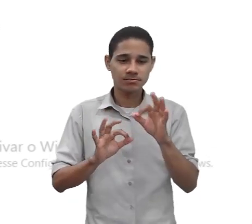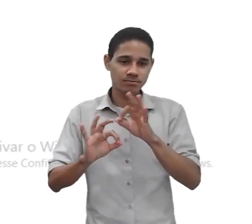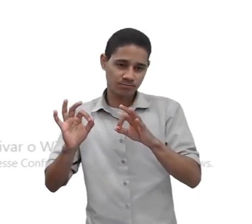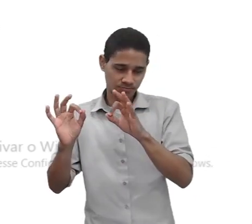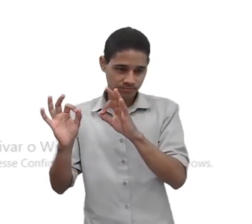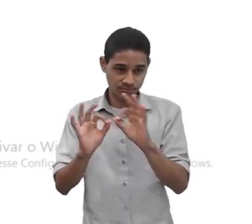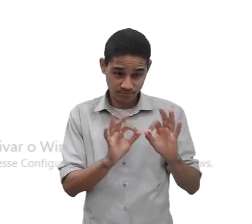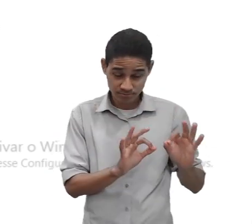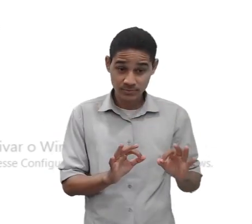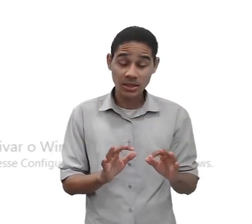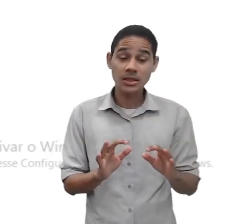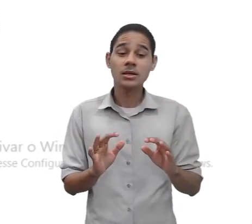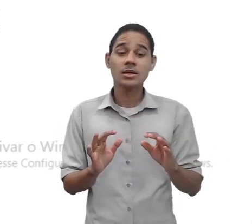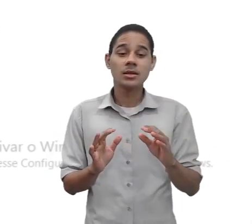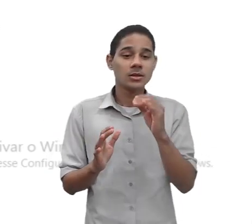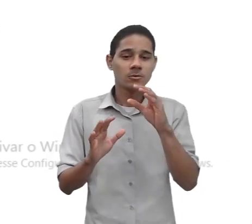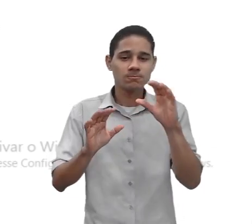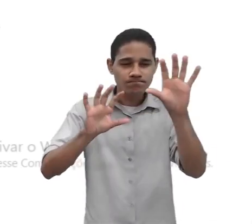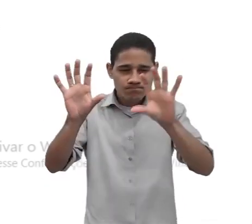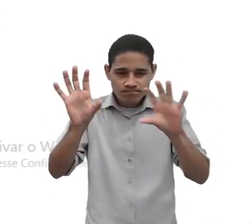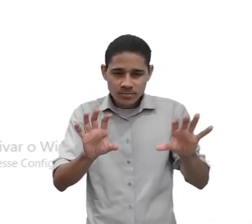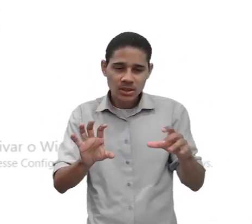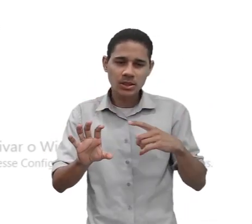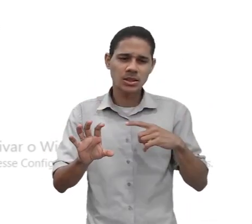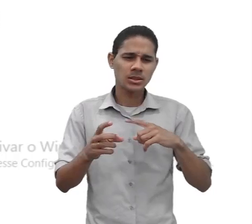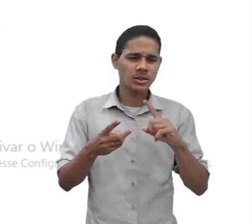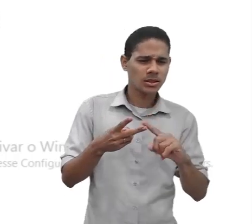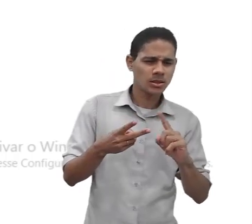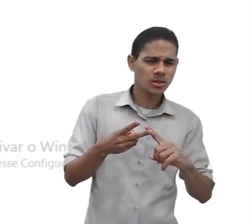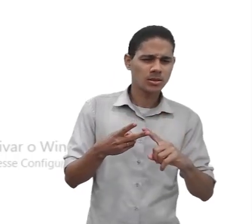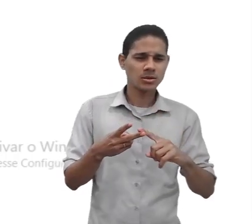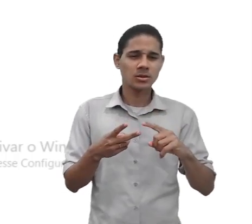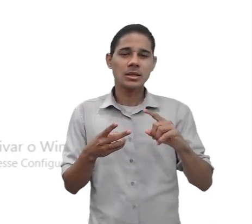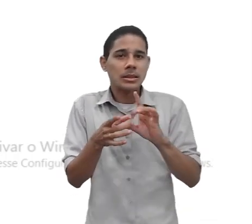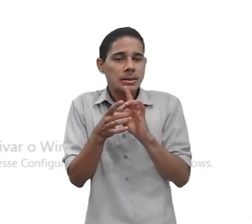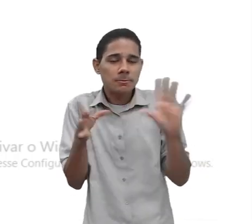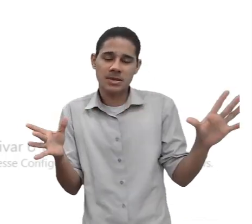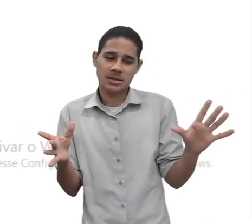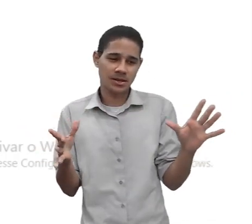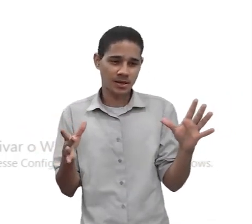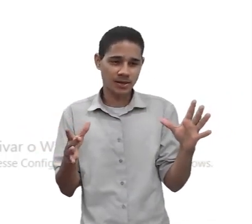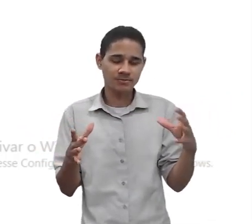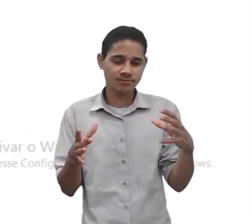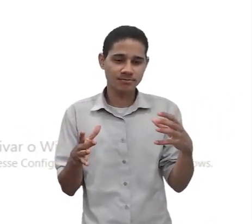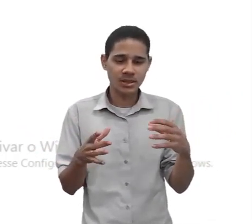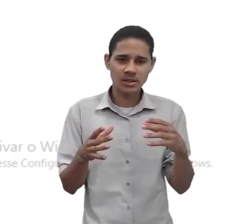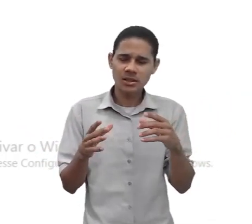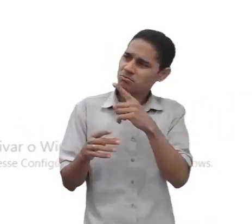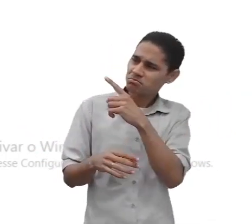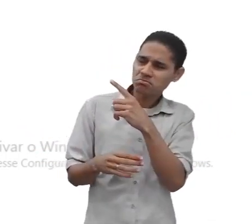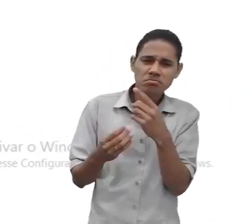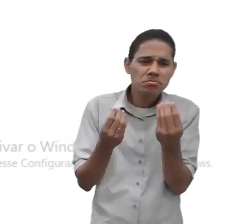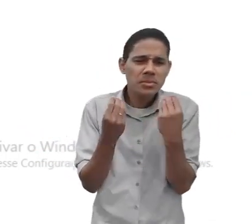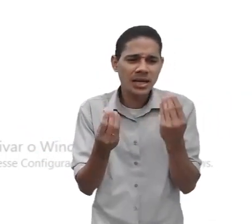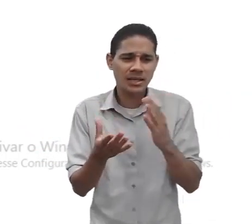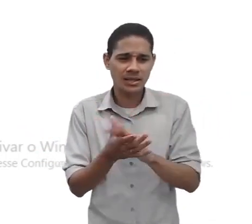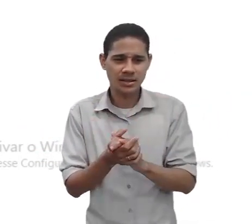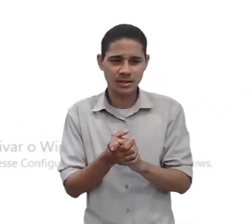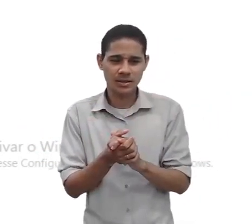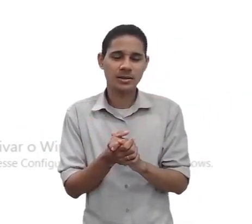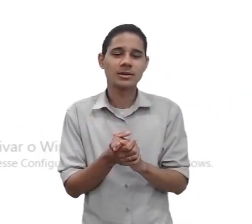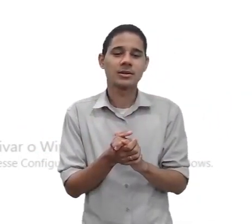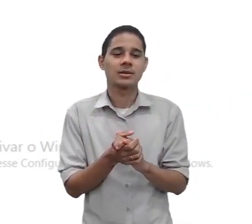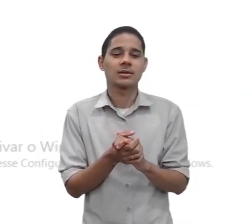fazer. Ela agrega noção, impulsividade e liberdade. E para que serve a aleatoriedade no final? Ela serve